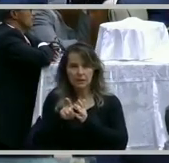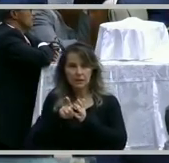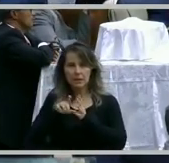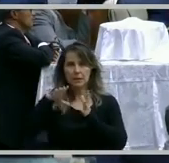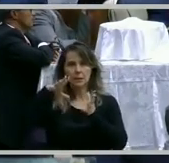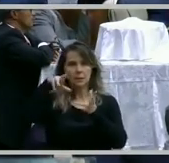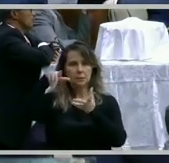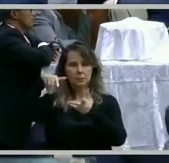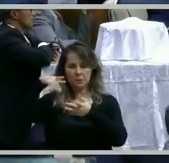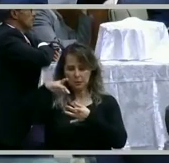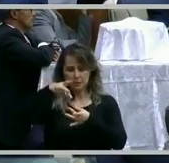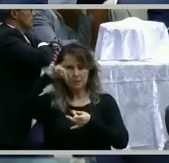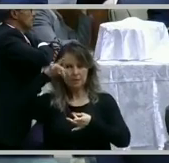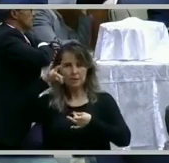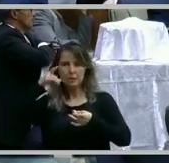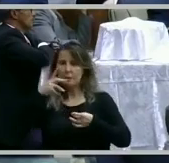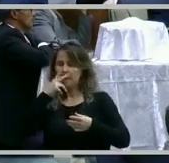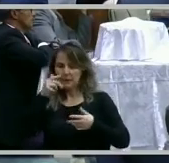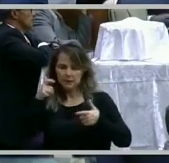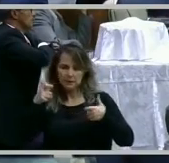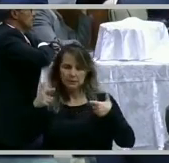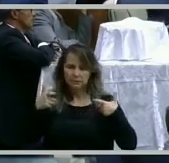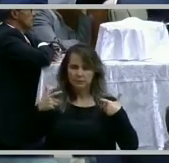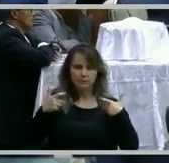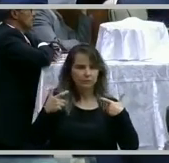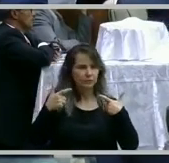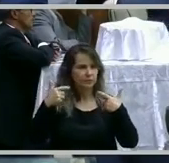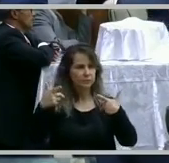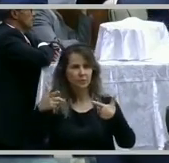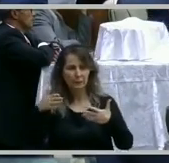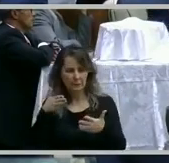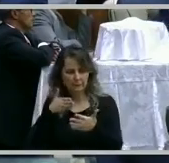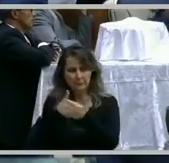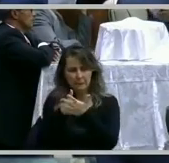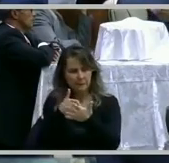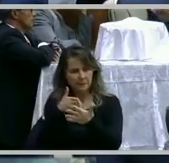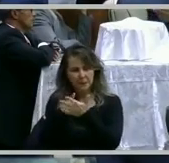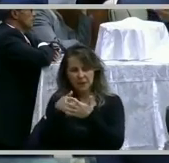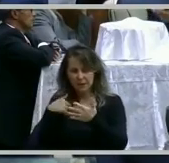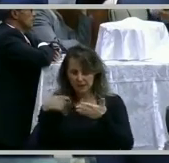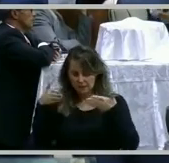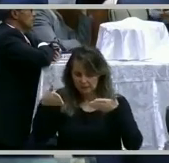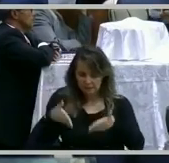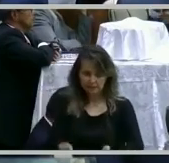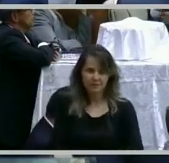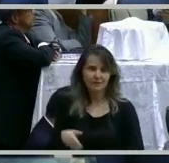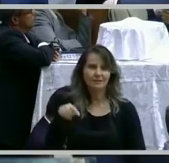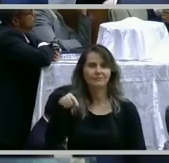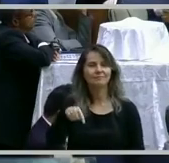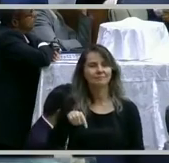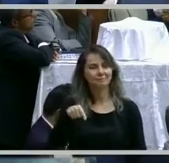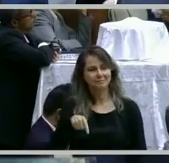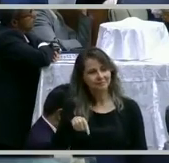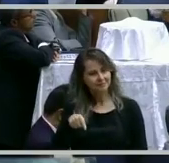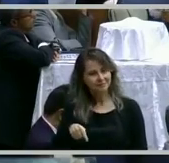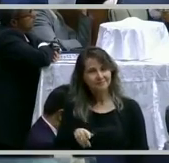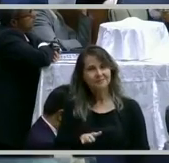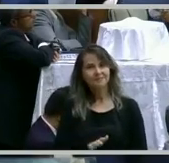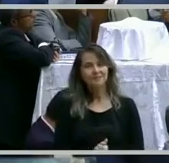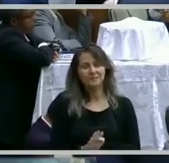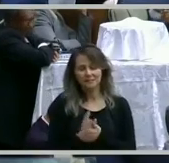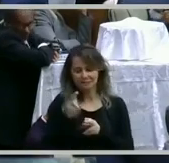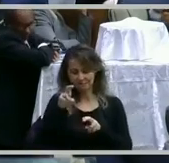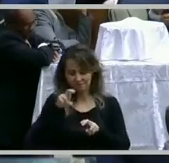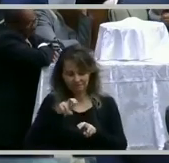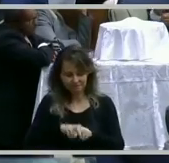espiritual, para que você e eu não estivéssemos aqui. Para que eu e você não enfrentasse aqui